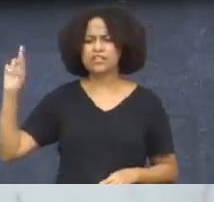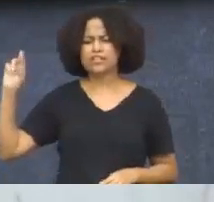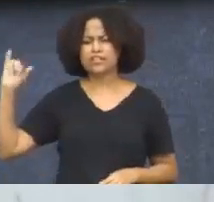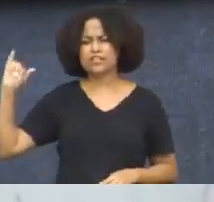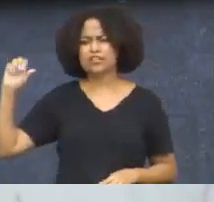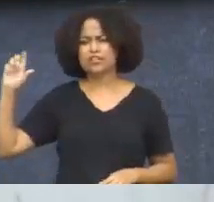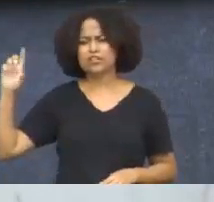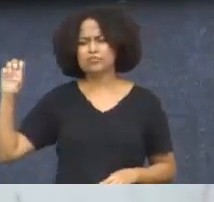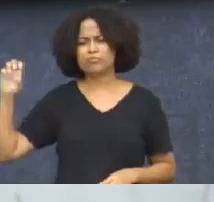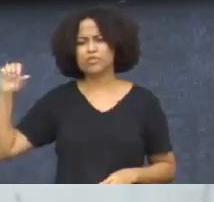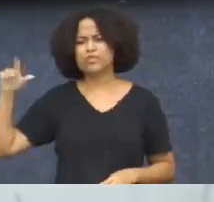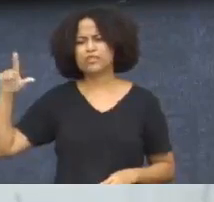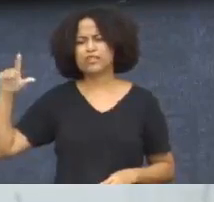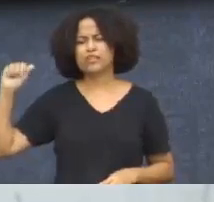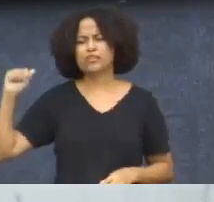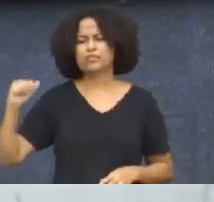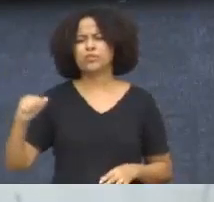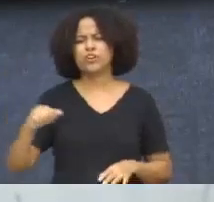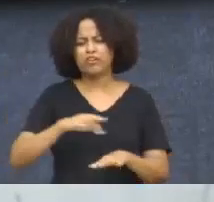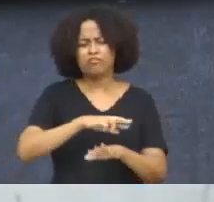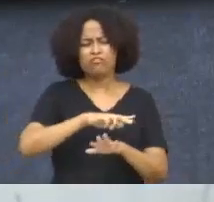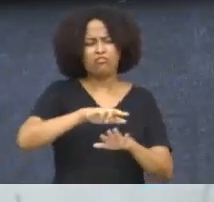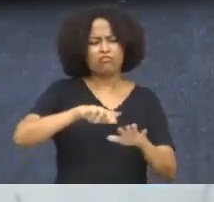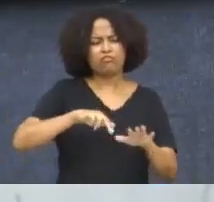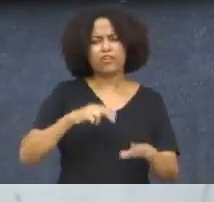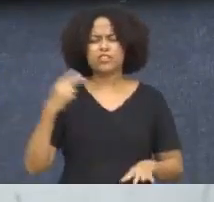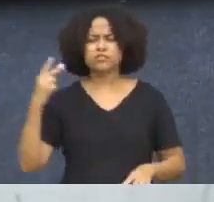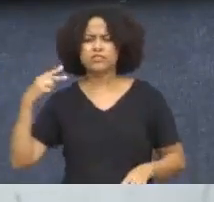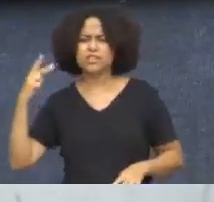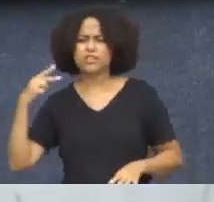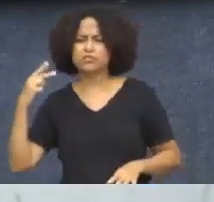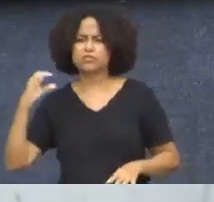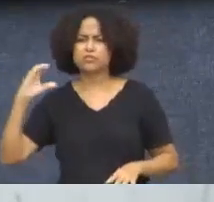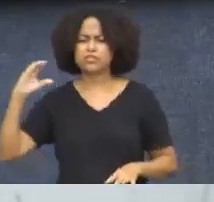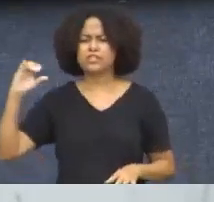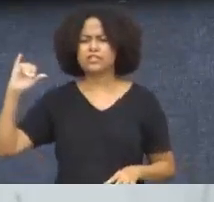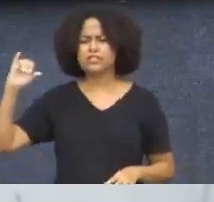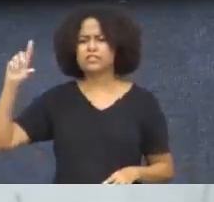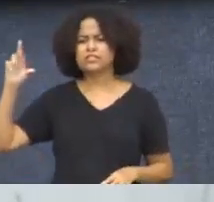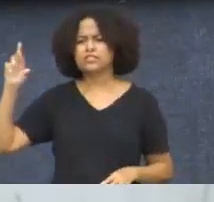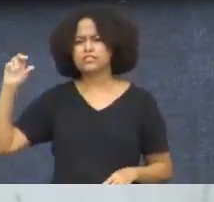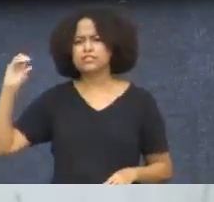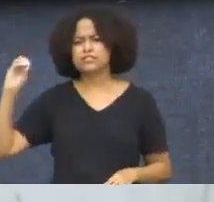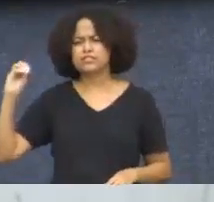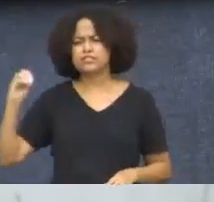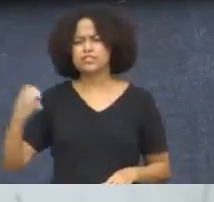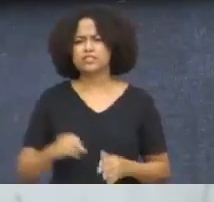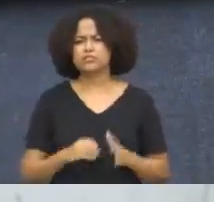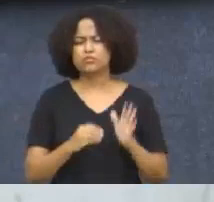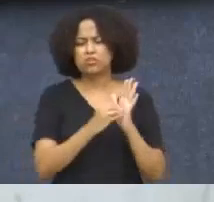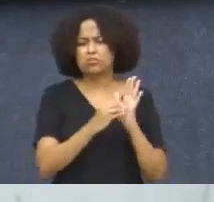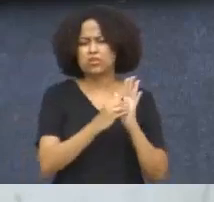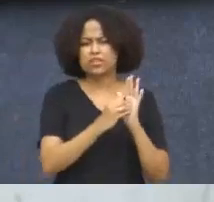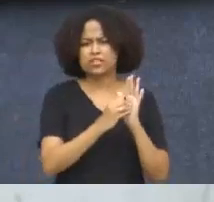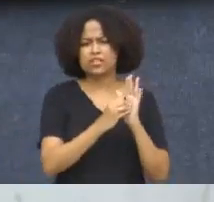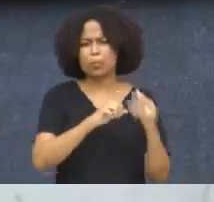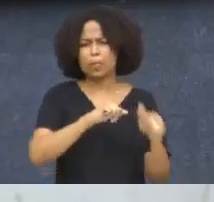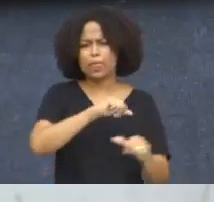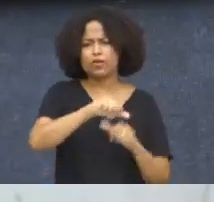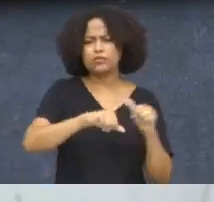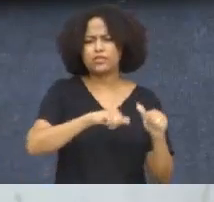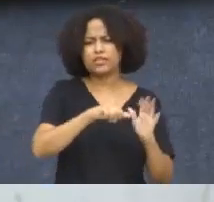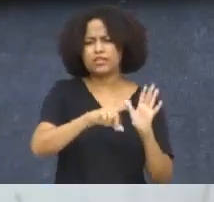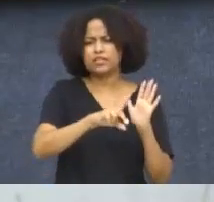Moreira, Marcela Trópia, Ciro Pereira e Flávia Borges. Emenda altera a